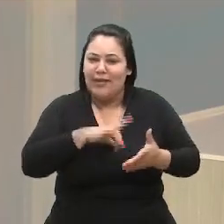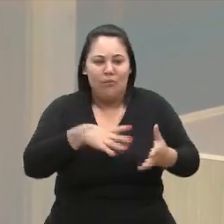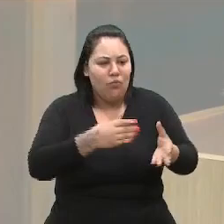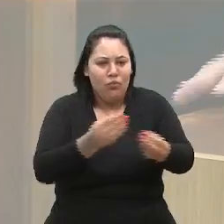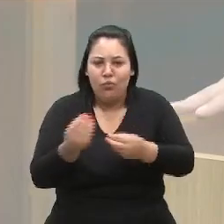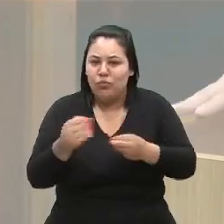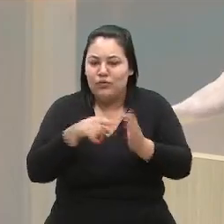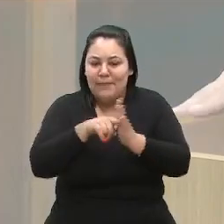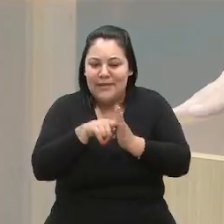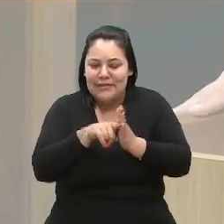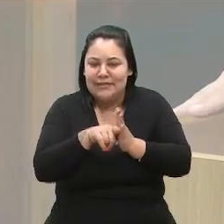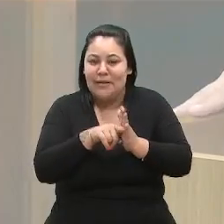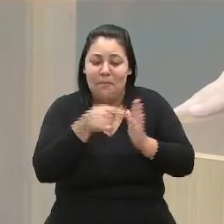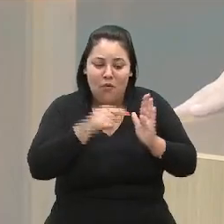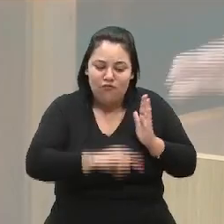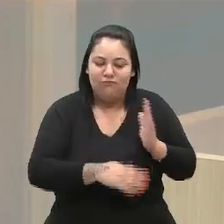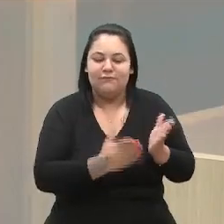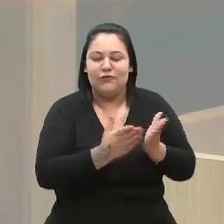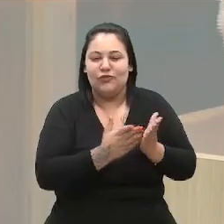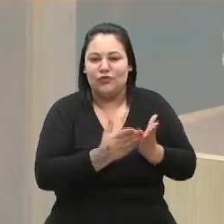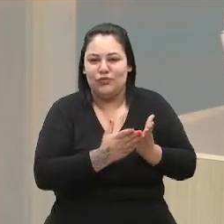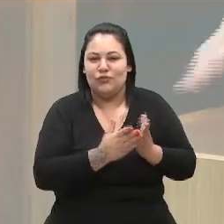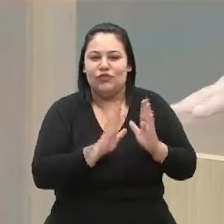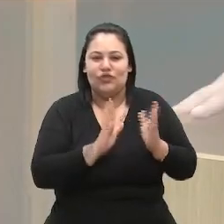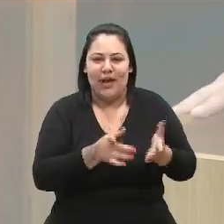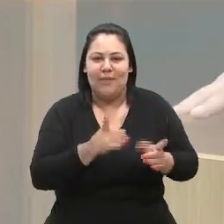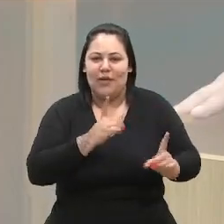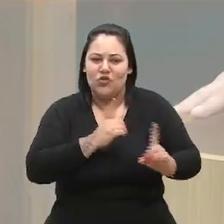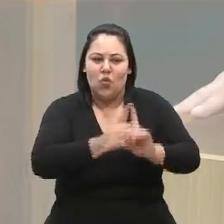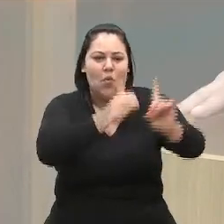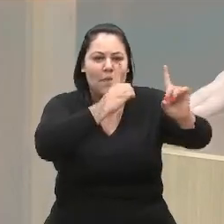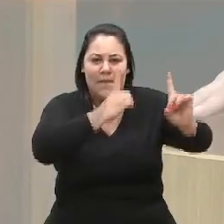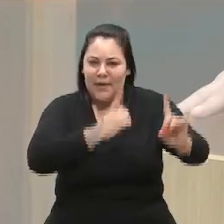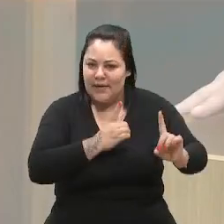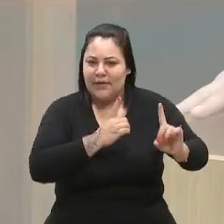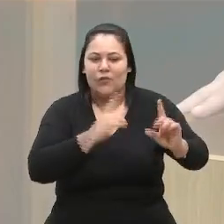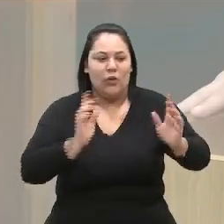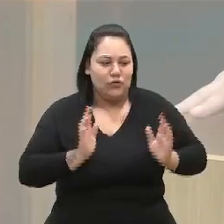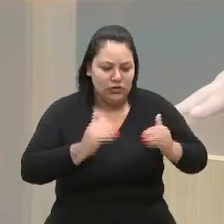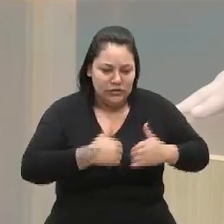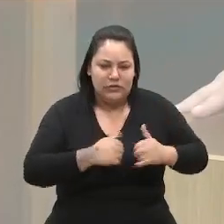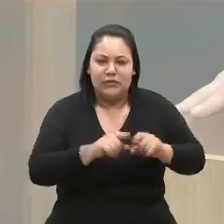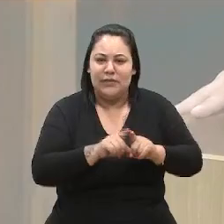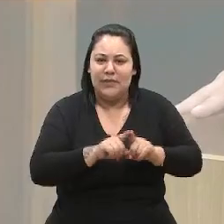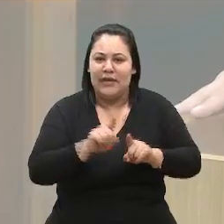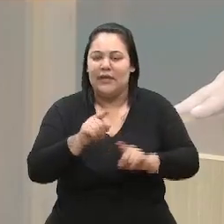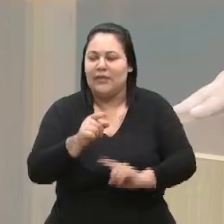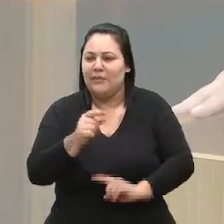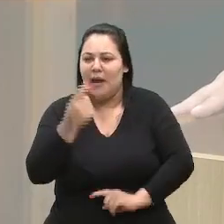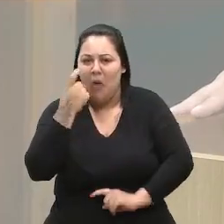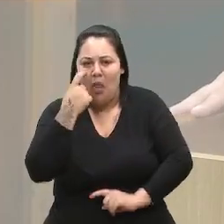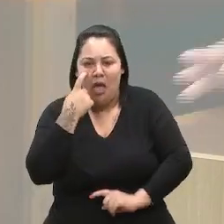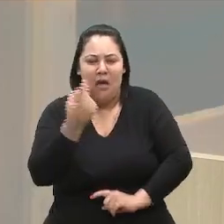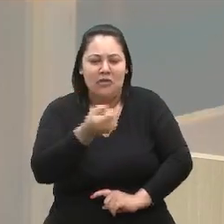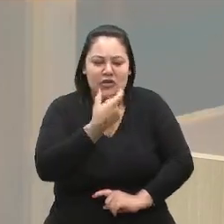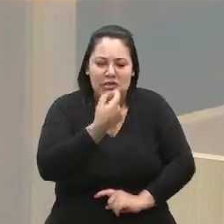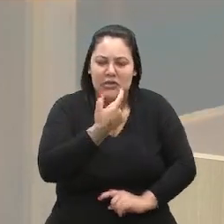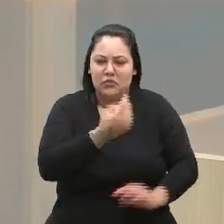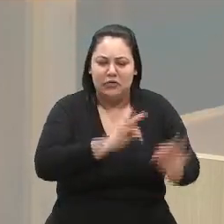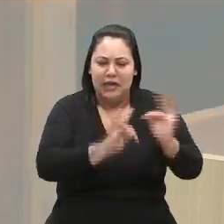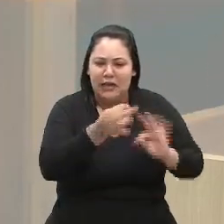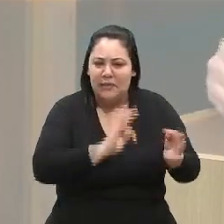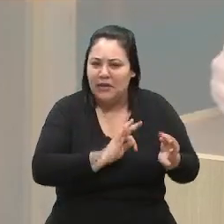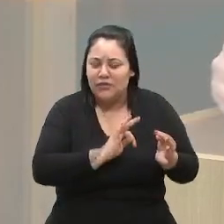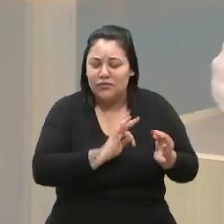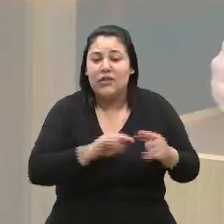vários estudos acerca do diagnóstico, né, de medicações, de tratamento, de